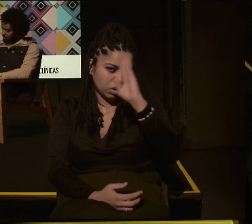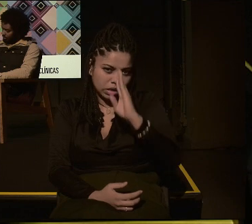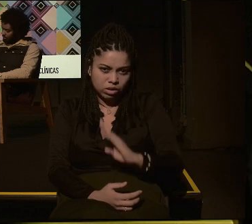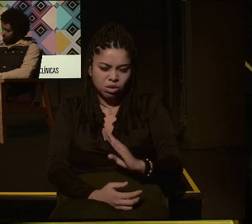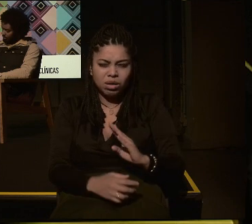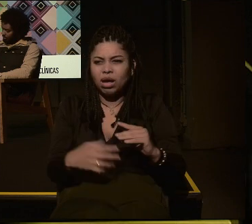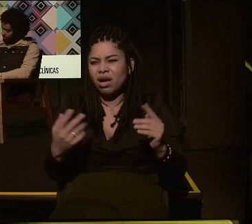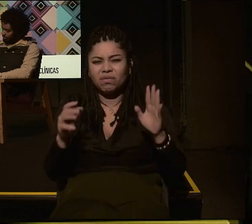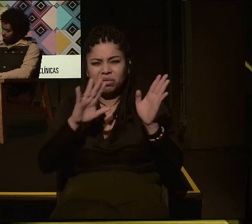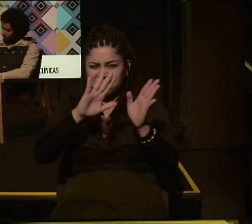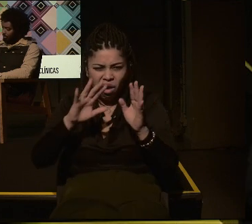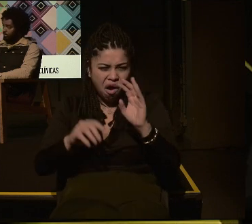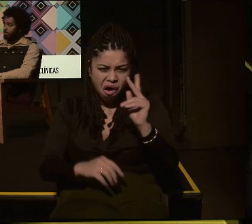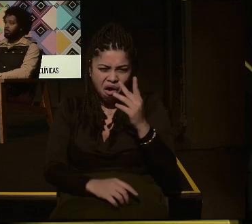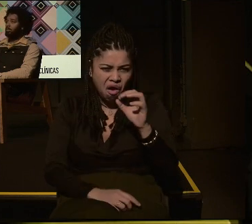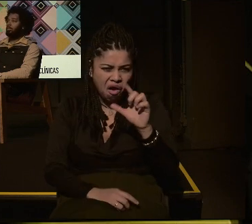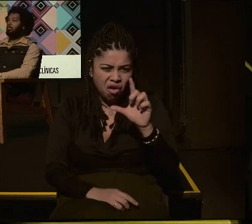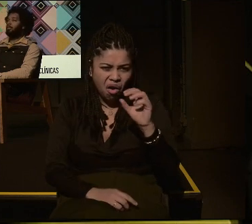negreiro.